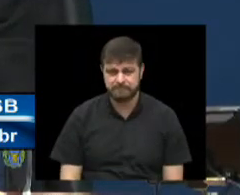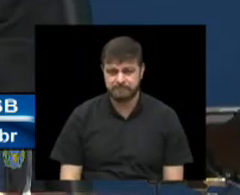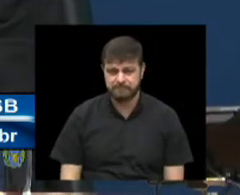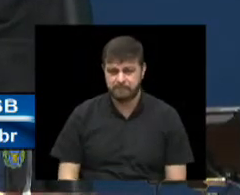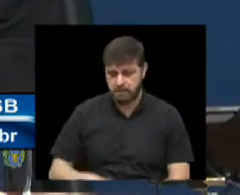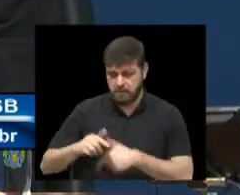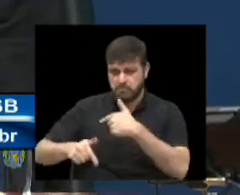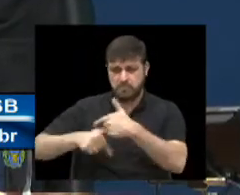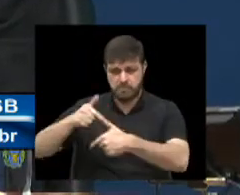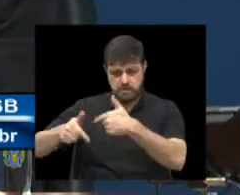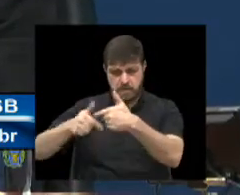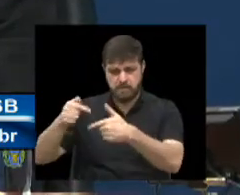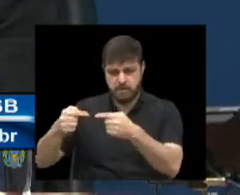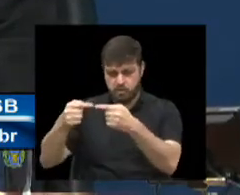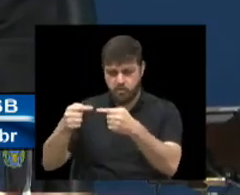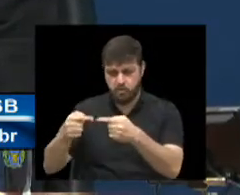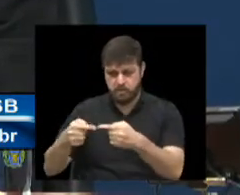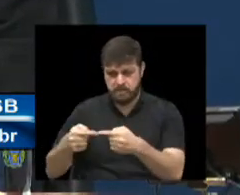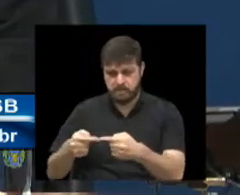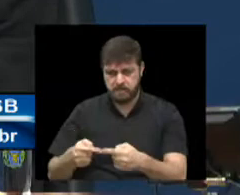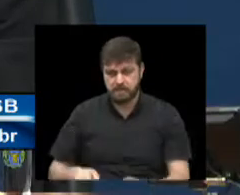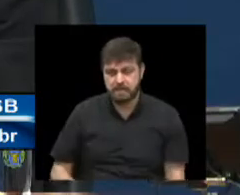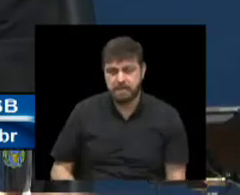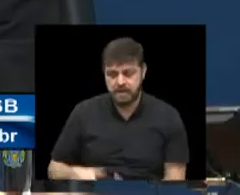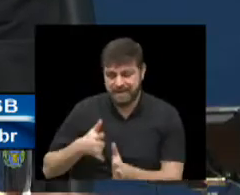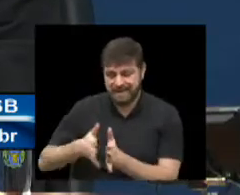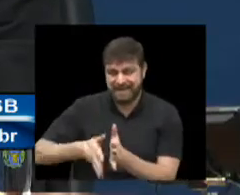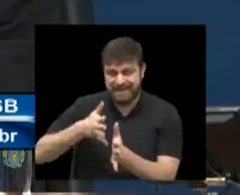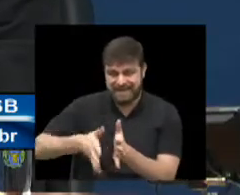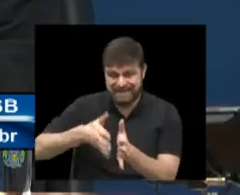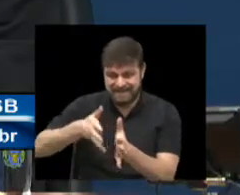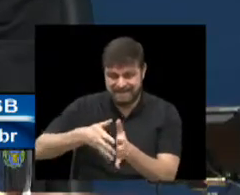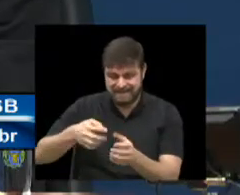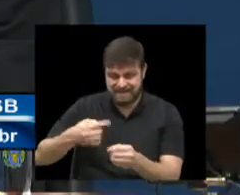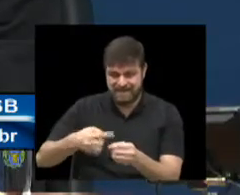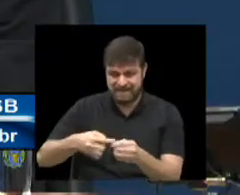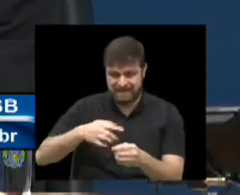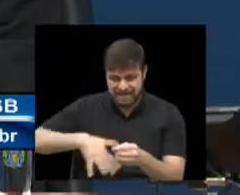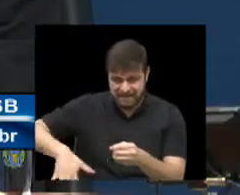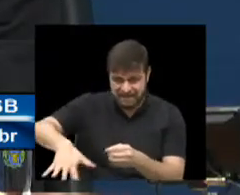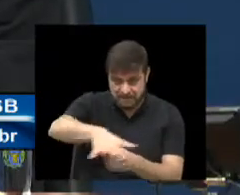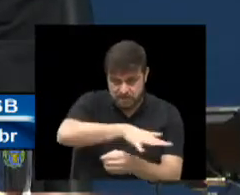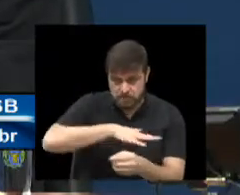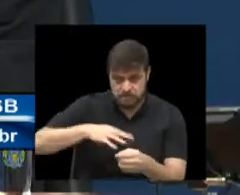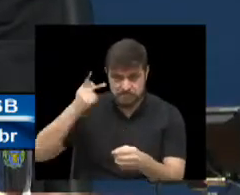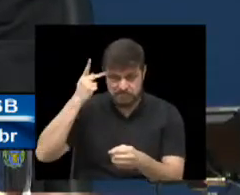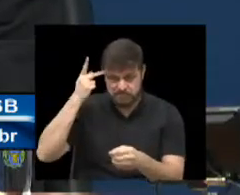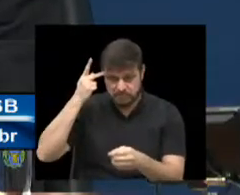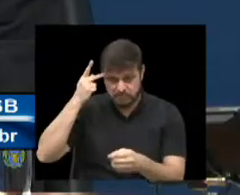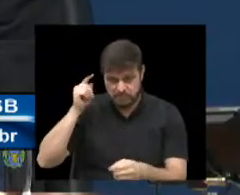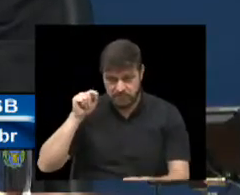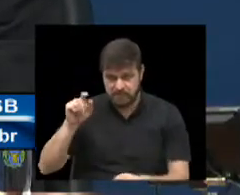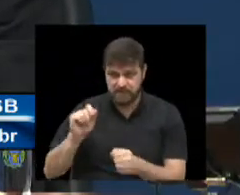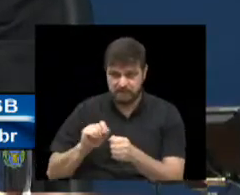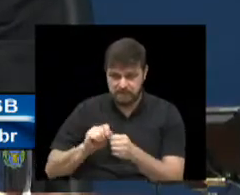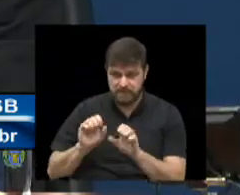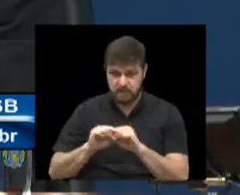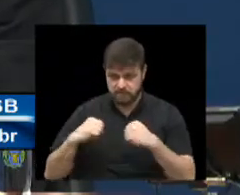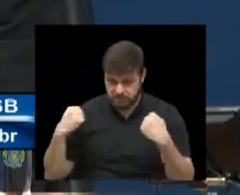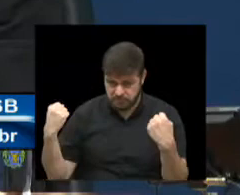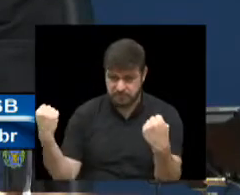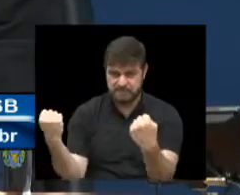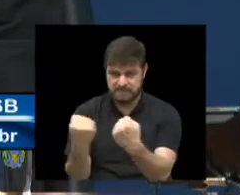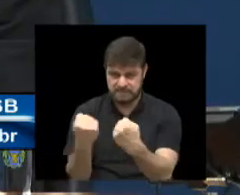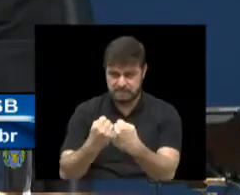trabalho em prol do projeto de interligação por trem de nossa região metropolitana e São Paulo, quando da realização do seminário do trem